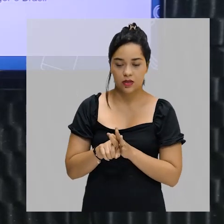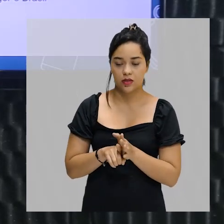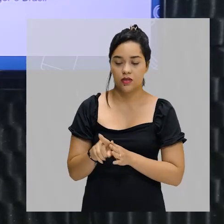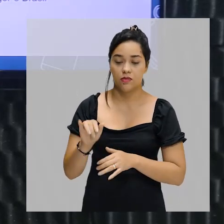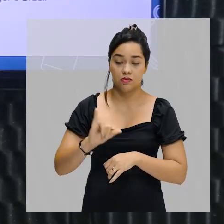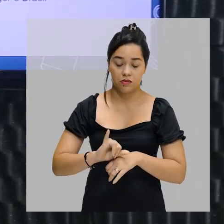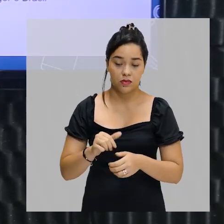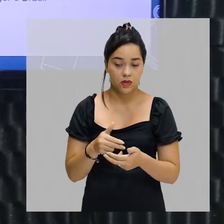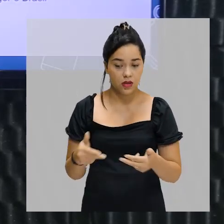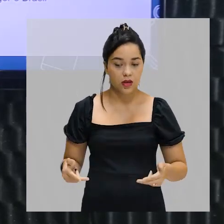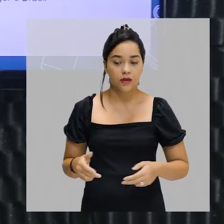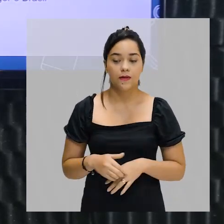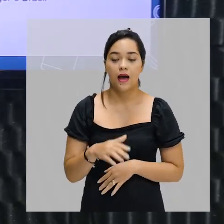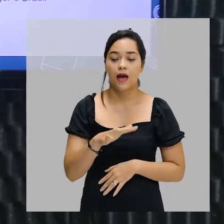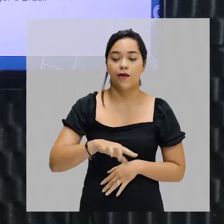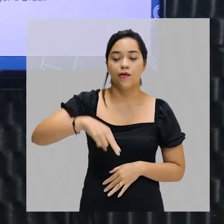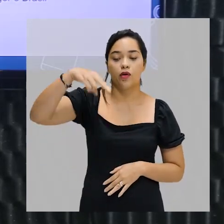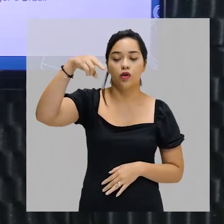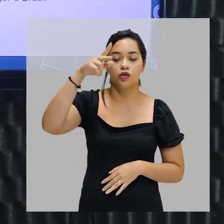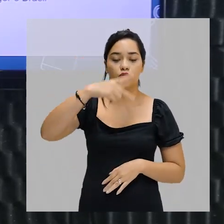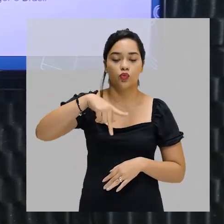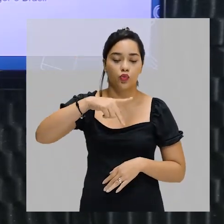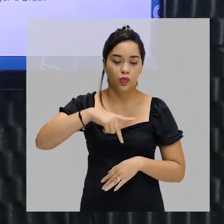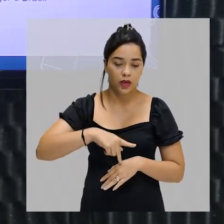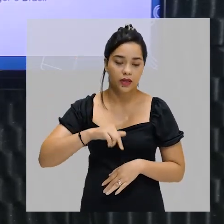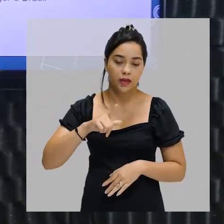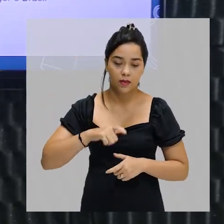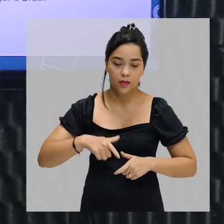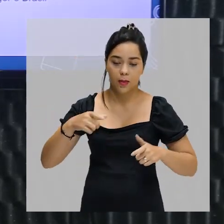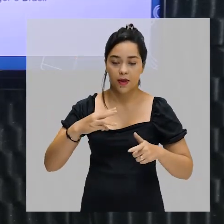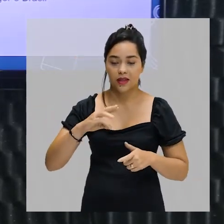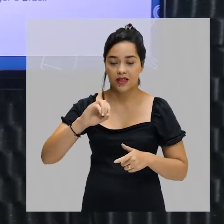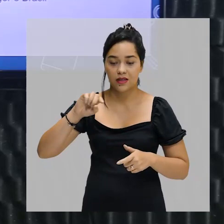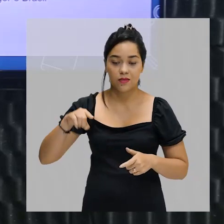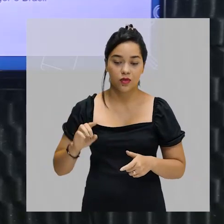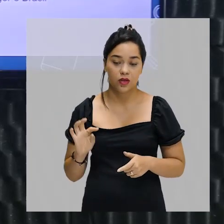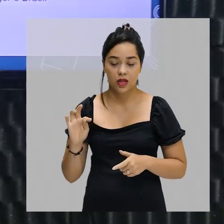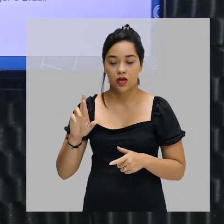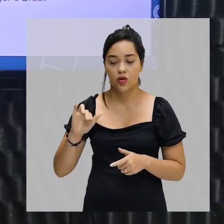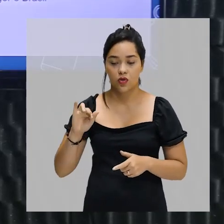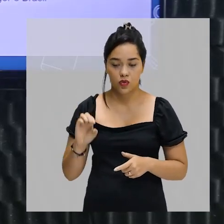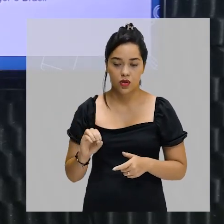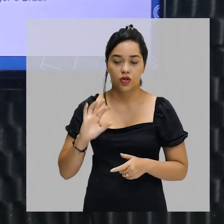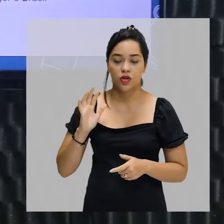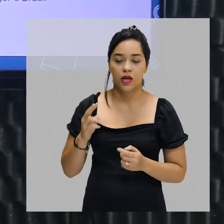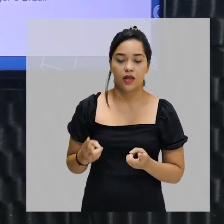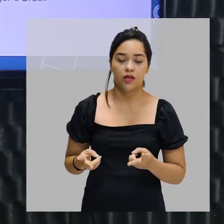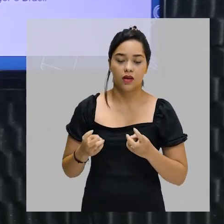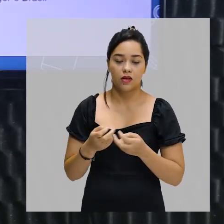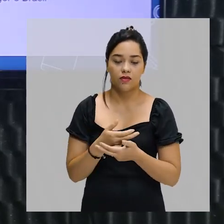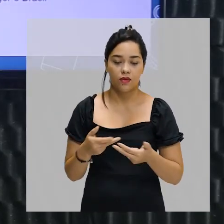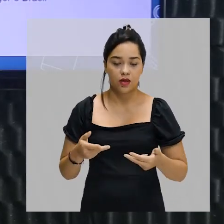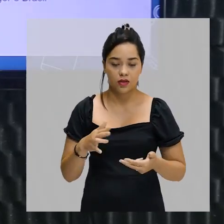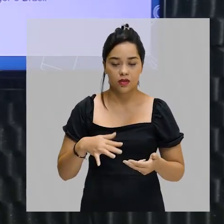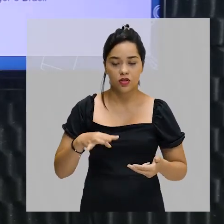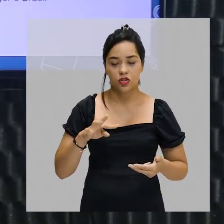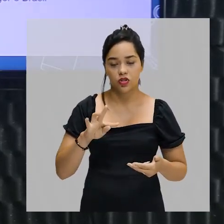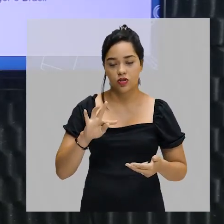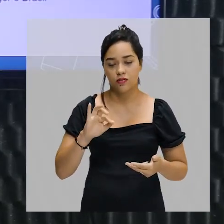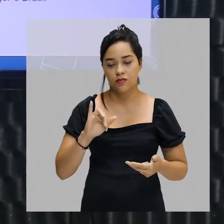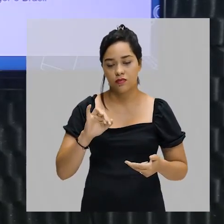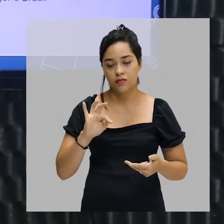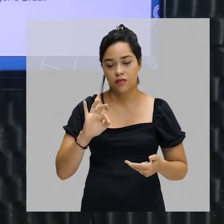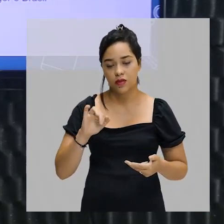de um terço do território brasileiro foi alvo de pesquisas sobre esse mineral. Tá, ok? A região norte do país tem potencial para abrigar mais